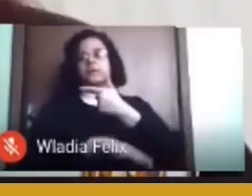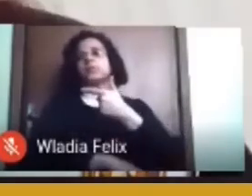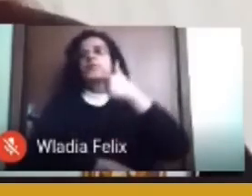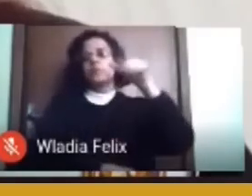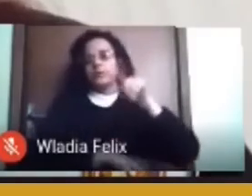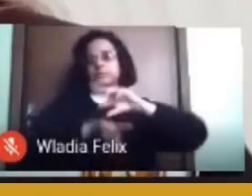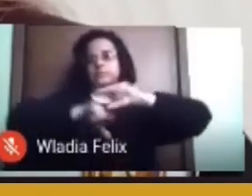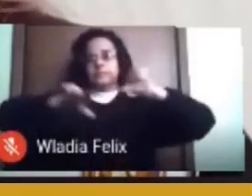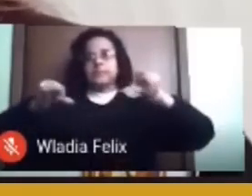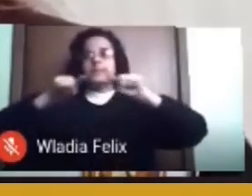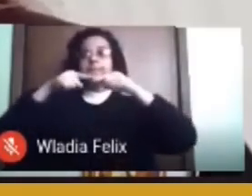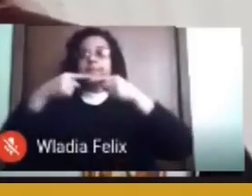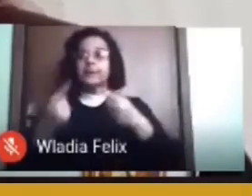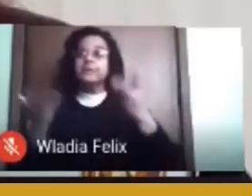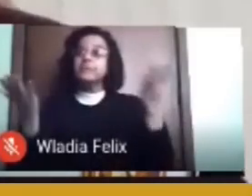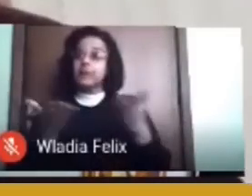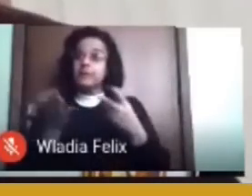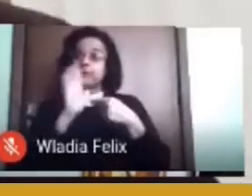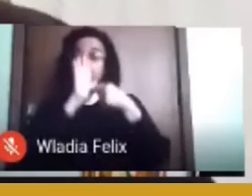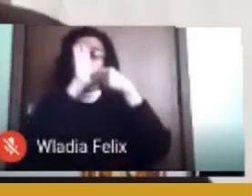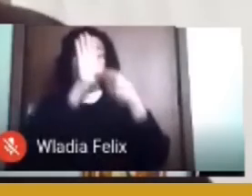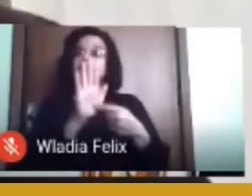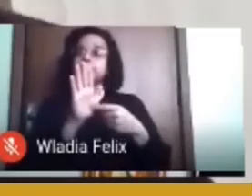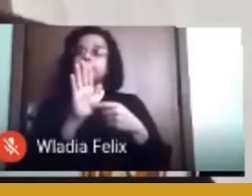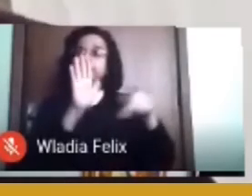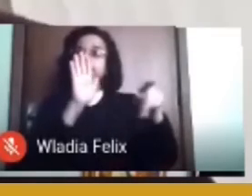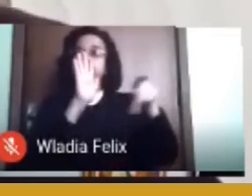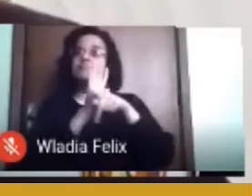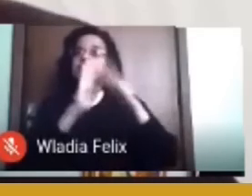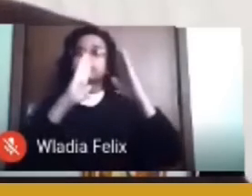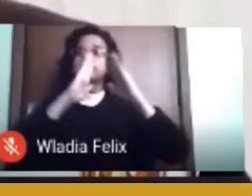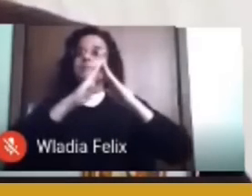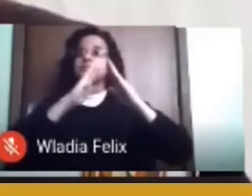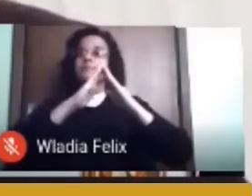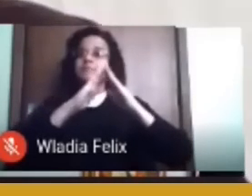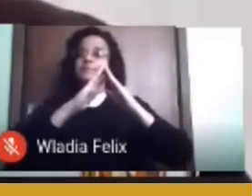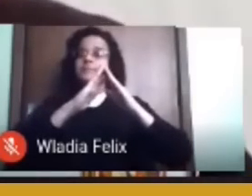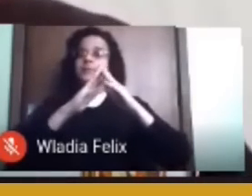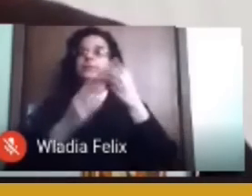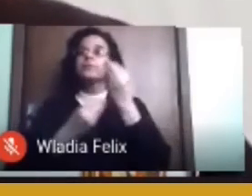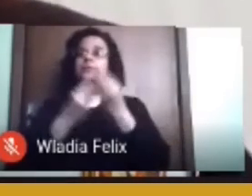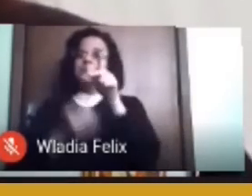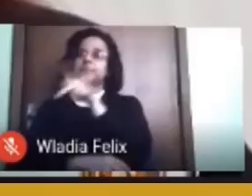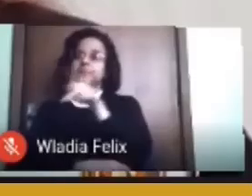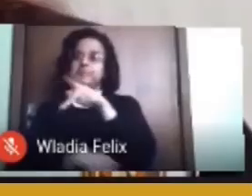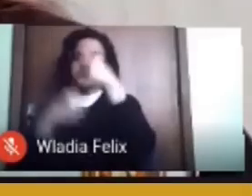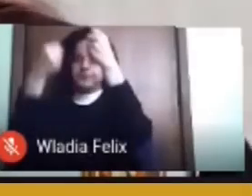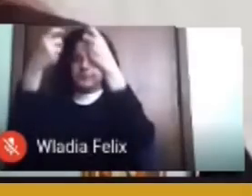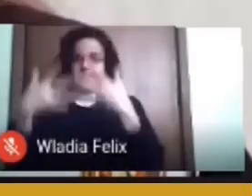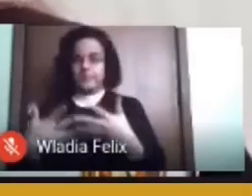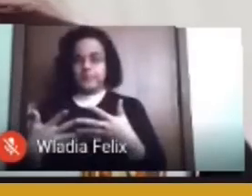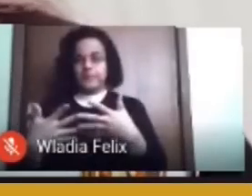mencionou anteriormente, e 76% acreditamos ser uma porcentagem